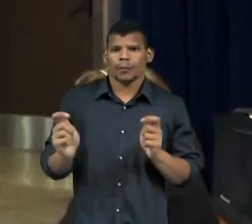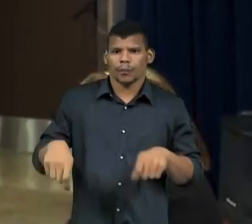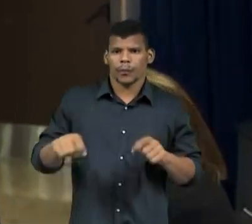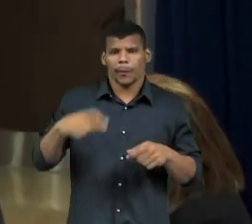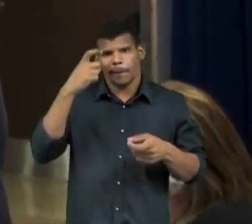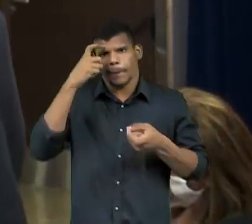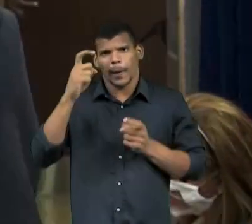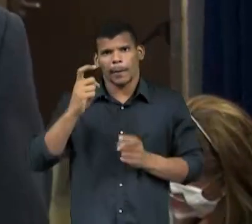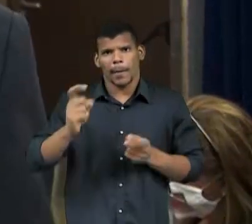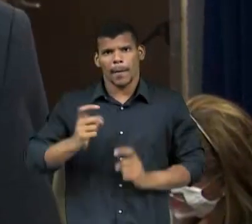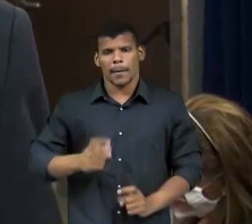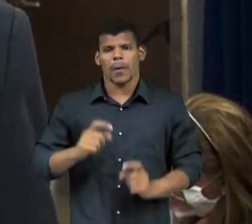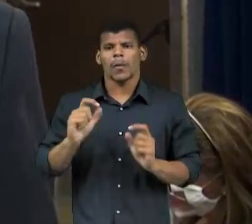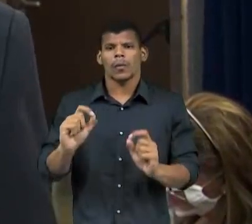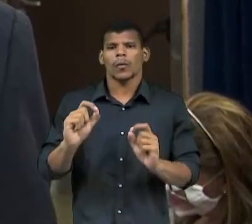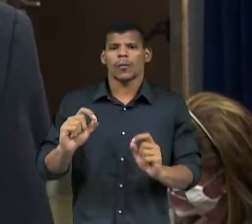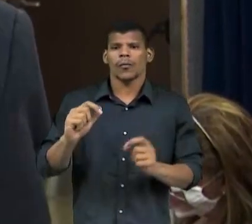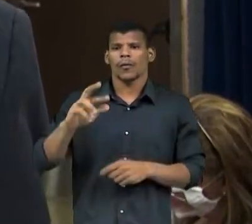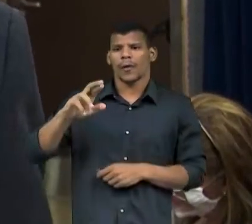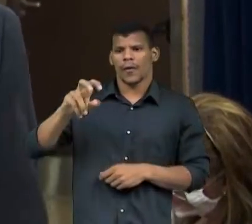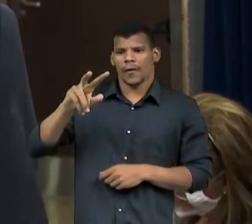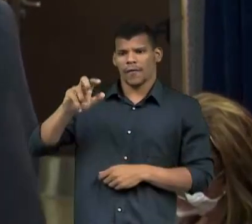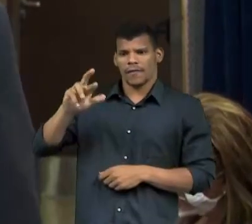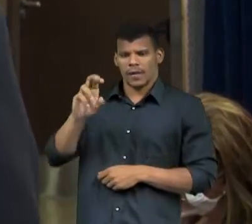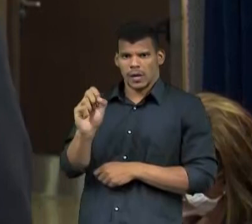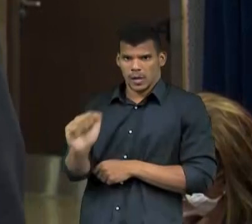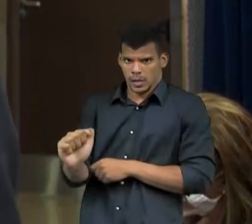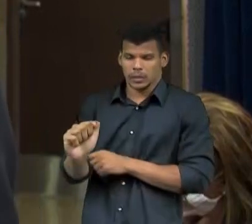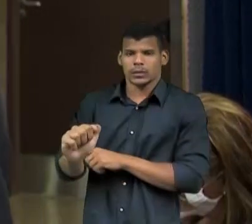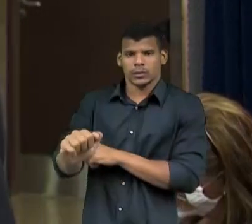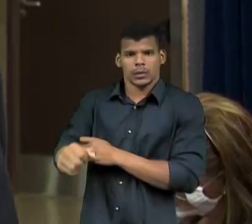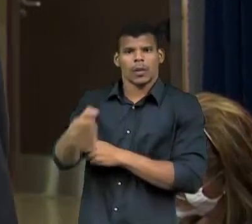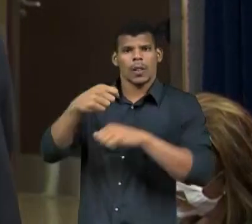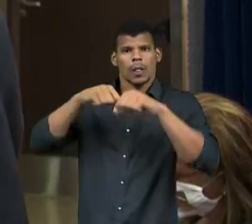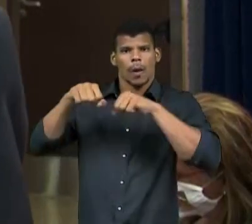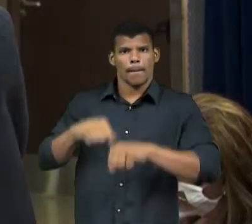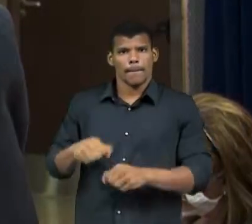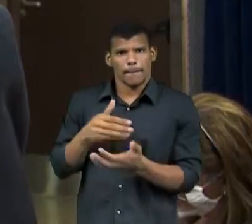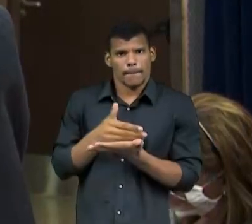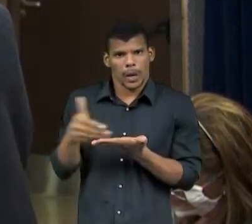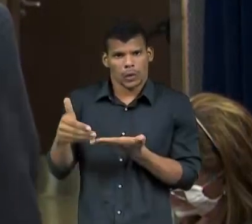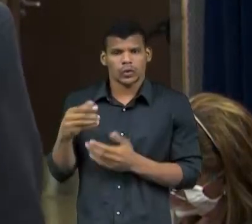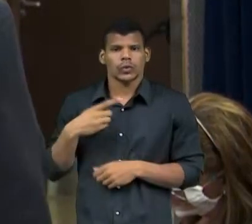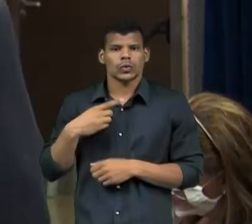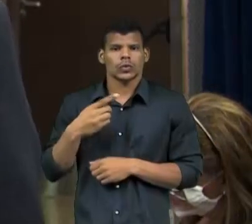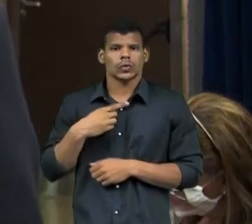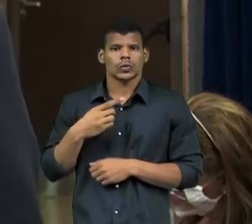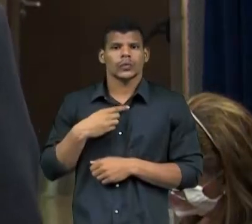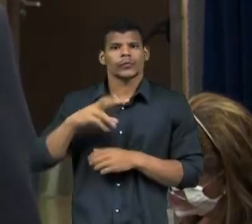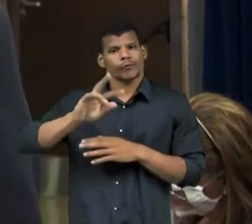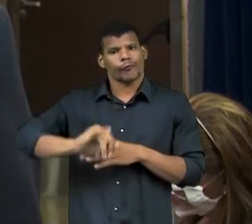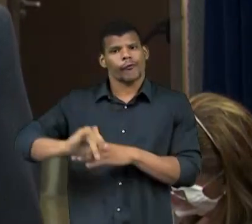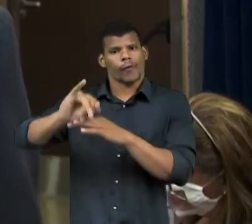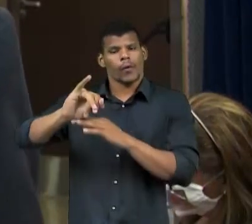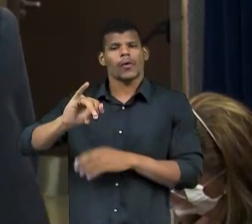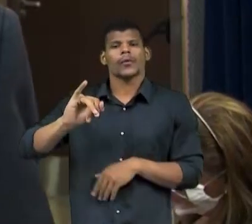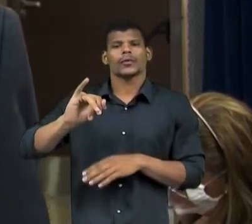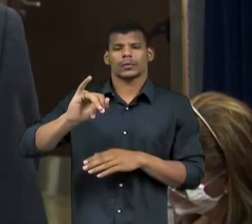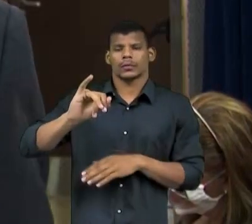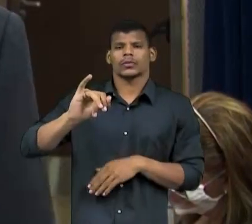alternativa como logística reversa, enfim, um conjunto de debates que a gente inicia. Nós vamos até a primeira quinzena de